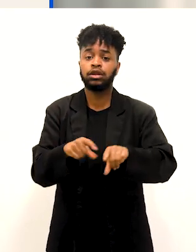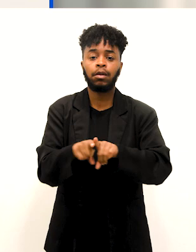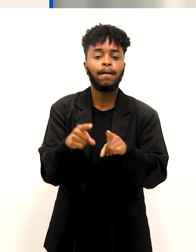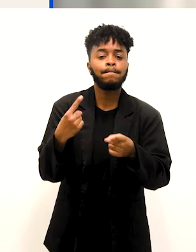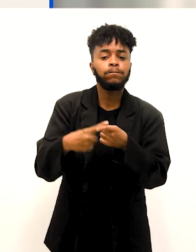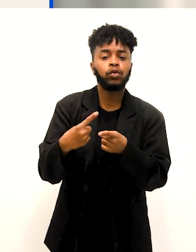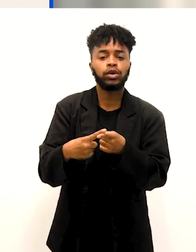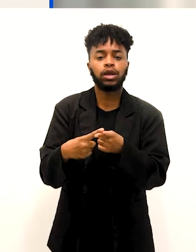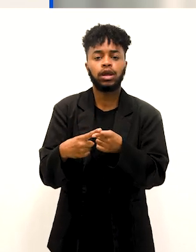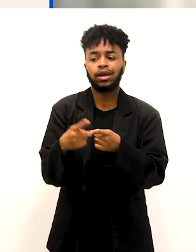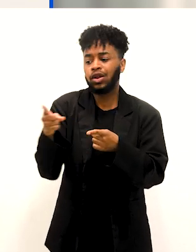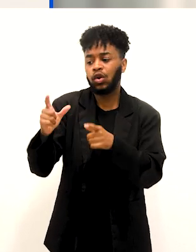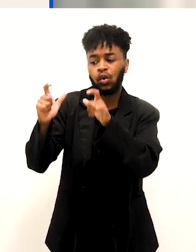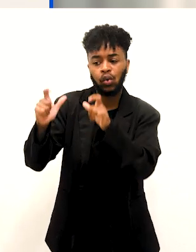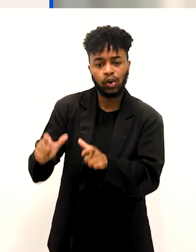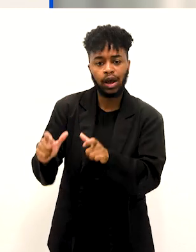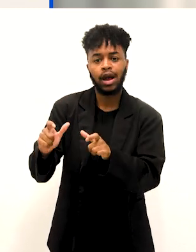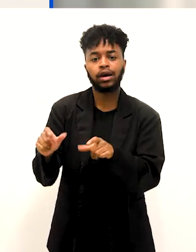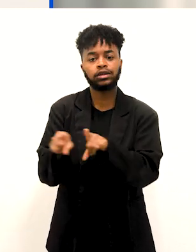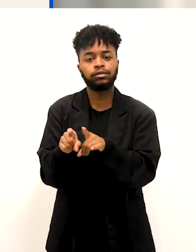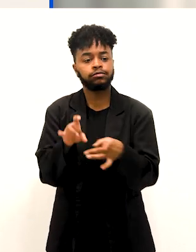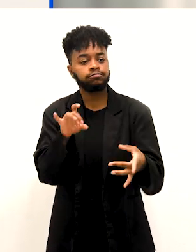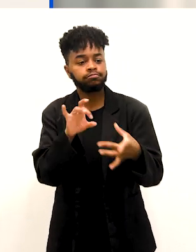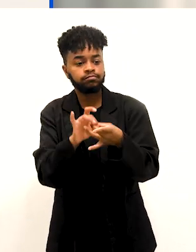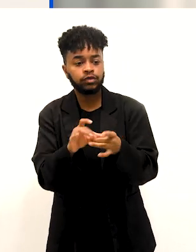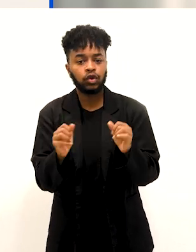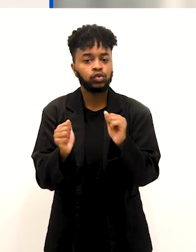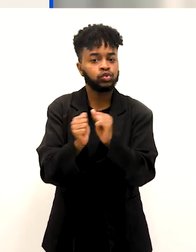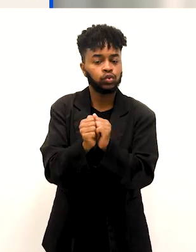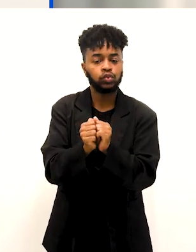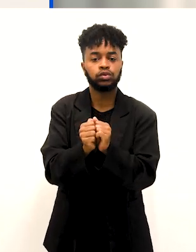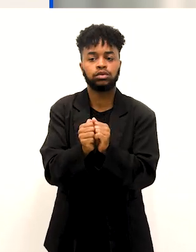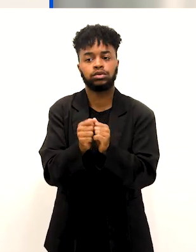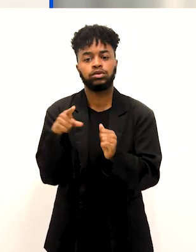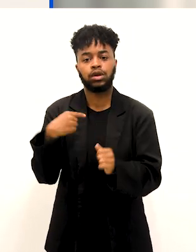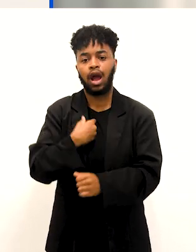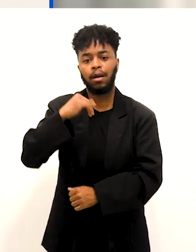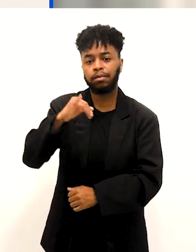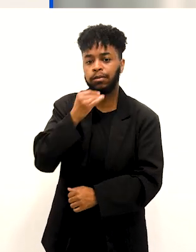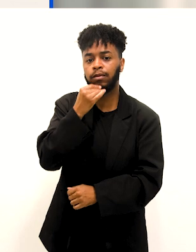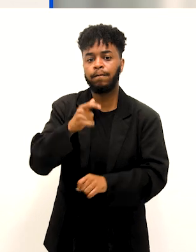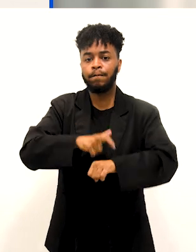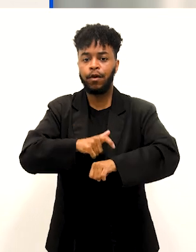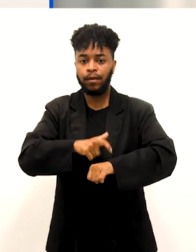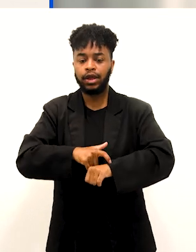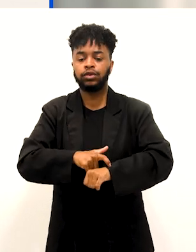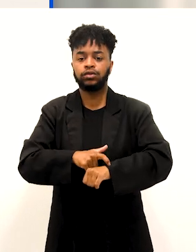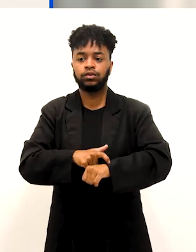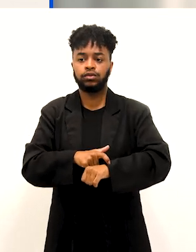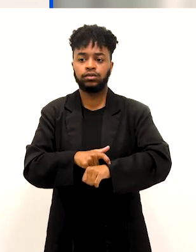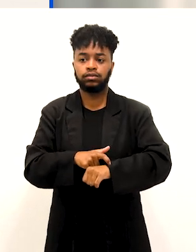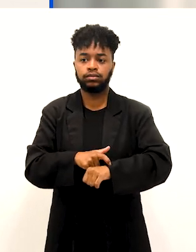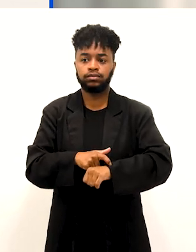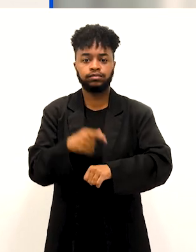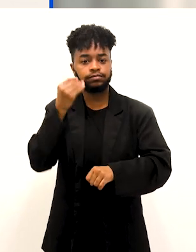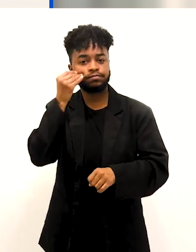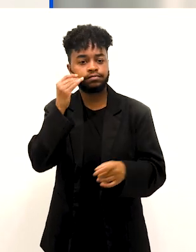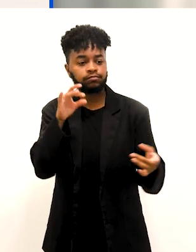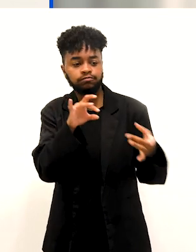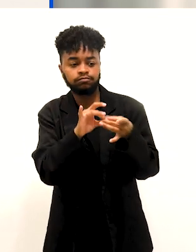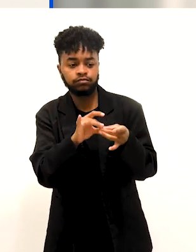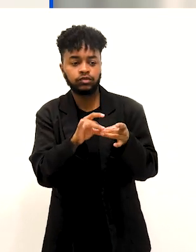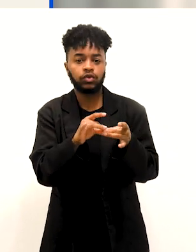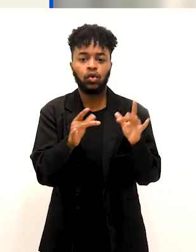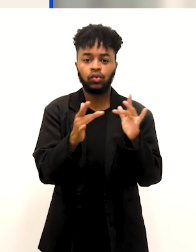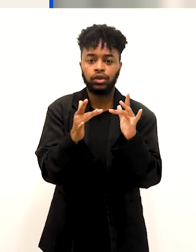curtir aquele local, aquela companhia, né? A gente aproveita esses momentos para se aproximar mais